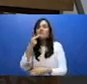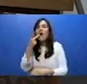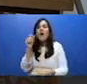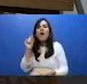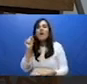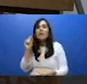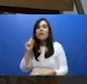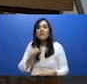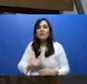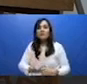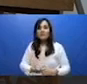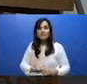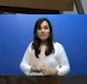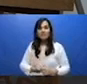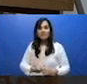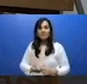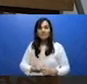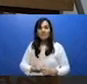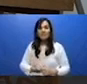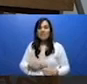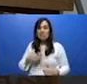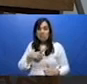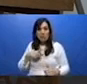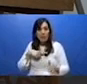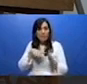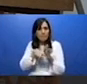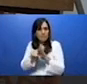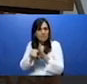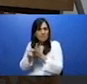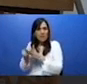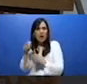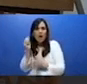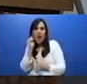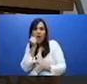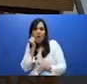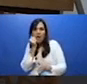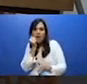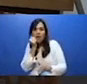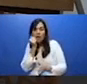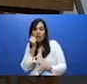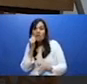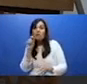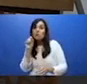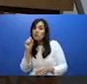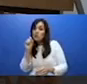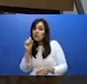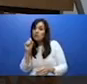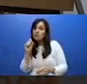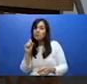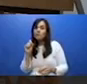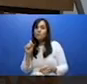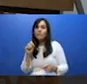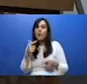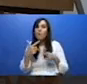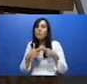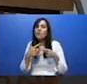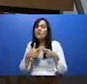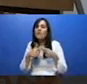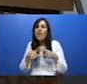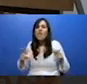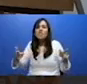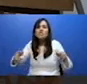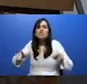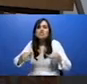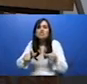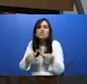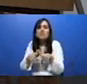a eles, tá? Alguns cientistas acreditam que a causa dessa extinção foi